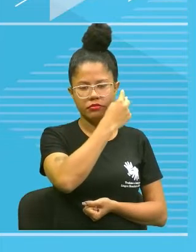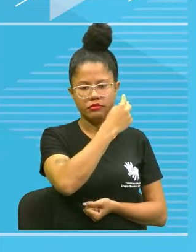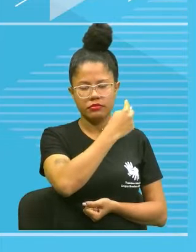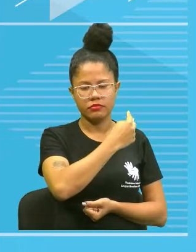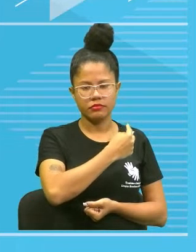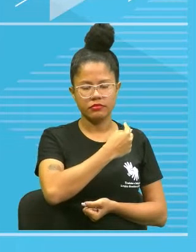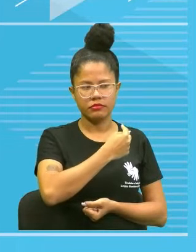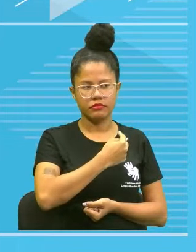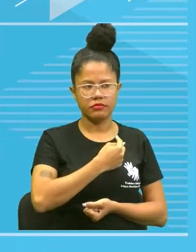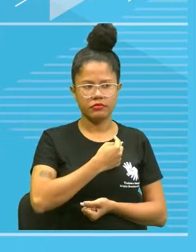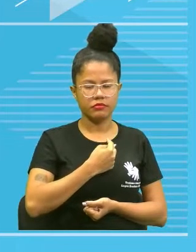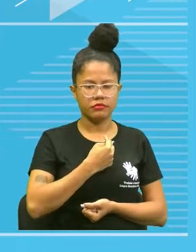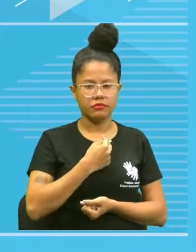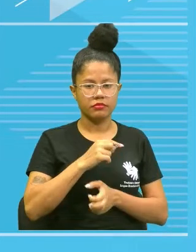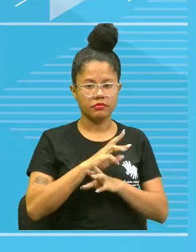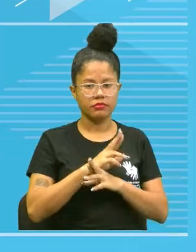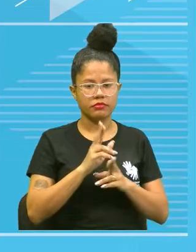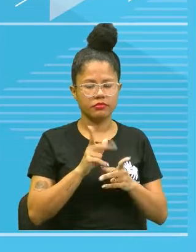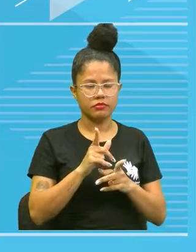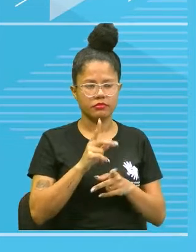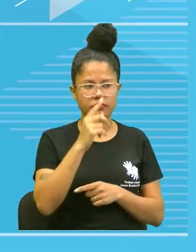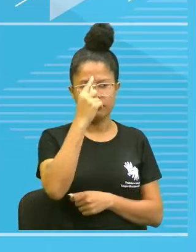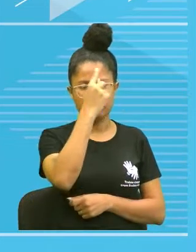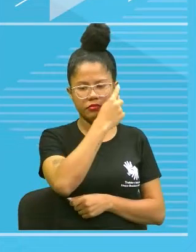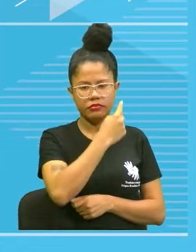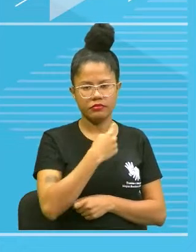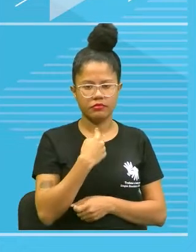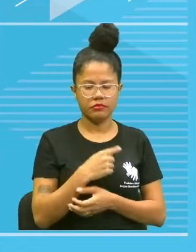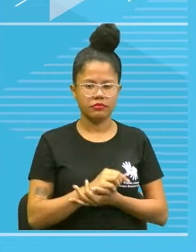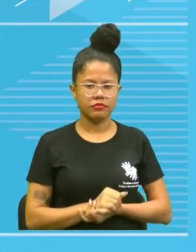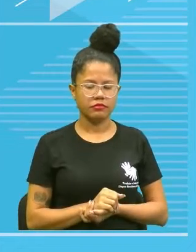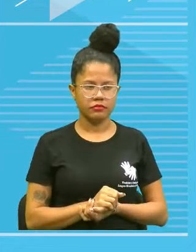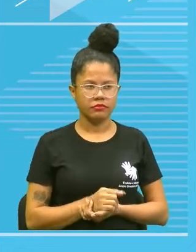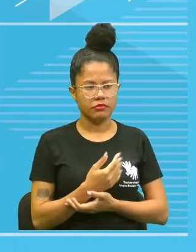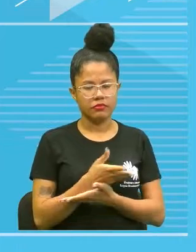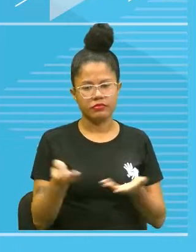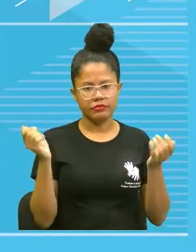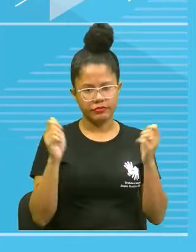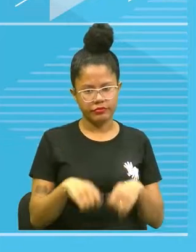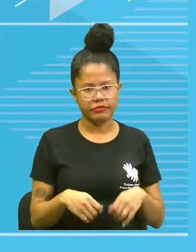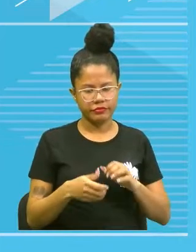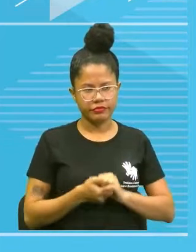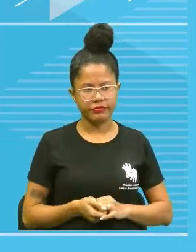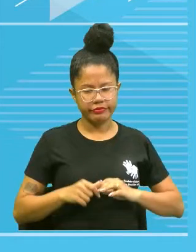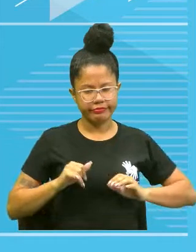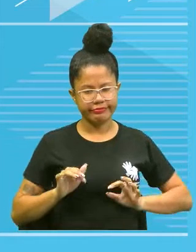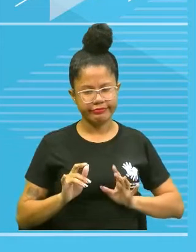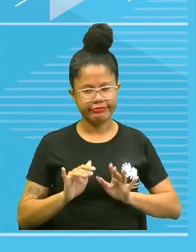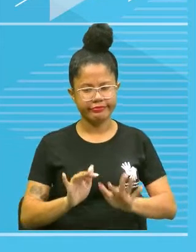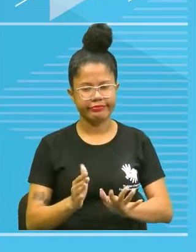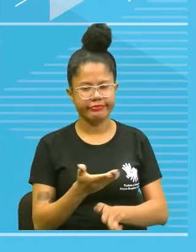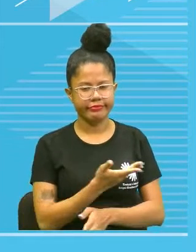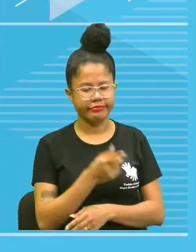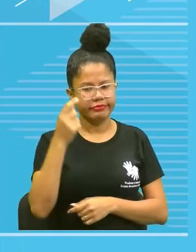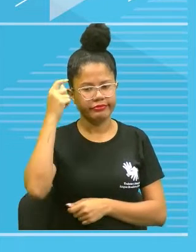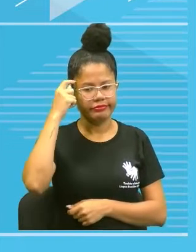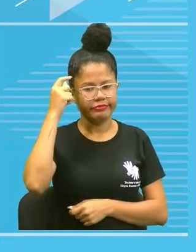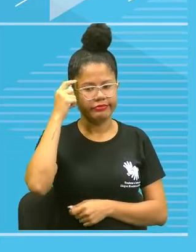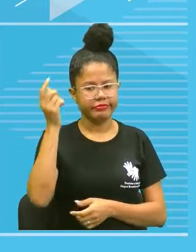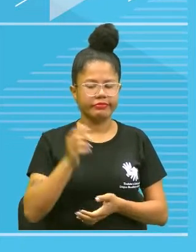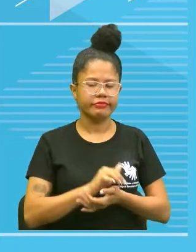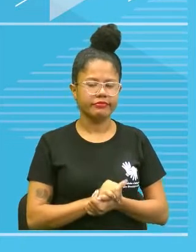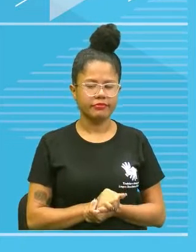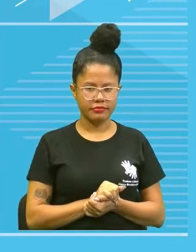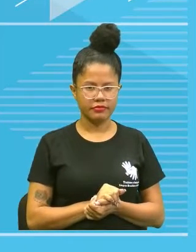movimento inverso ao ponteiro do relógio. E aí você precisa propagar essa ideia dentro do